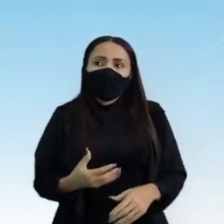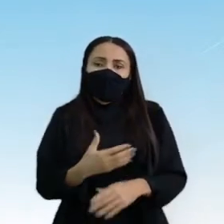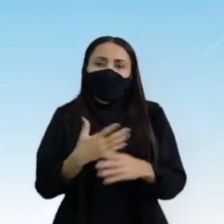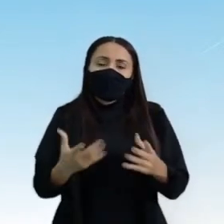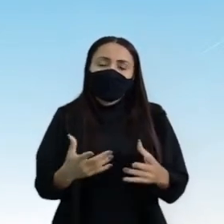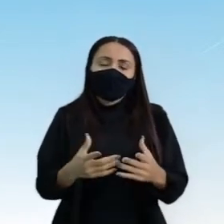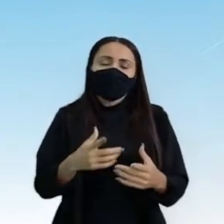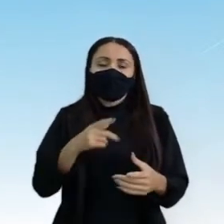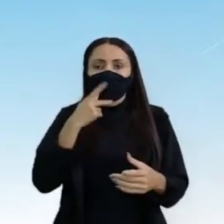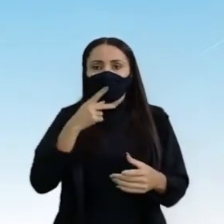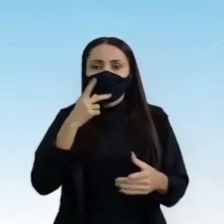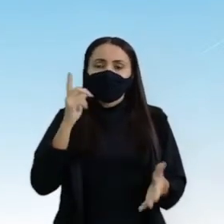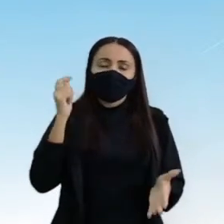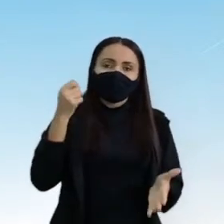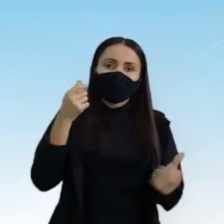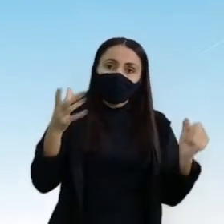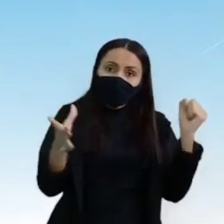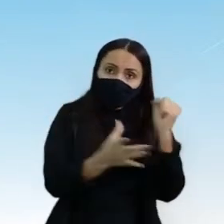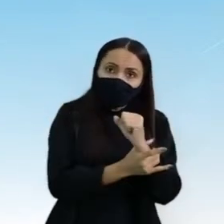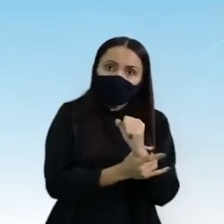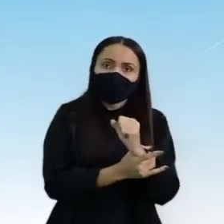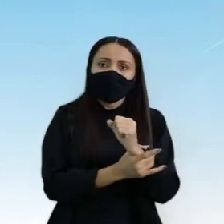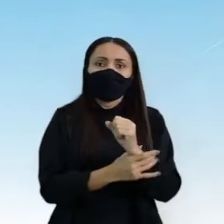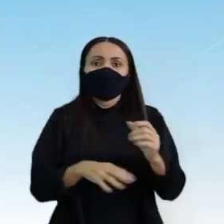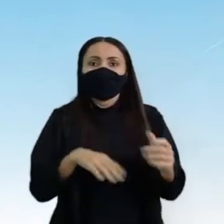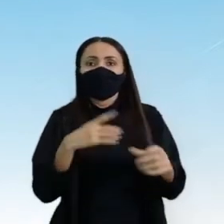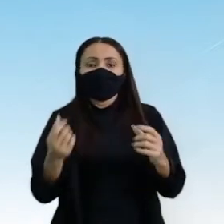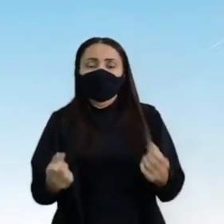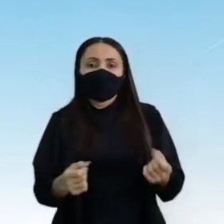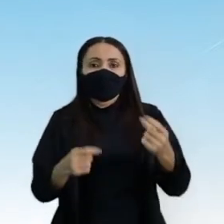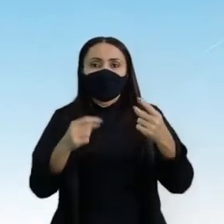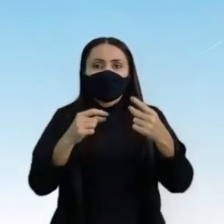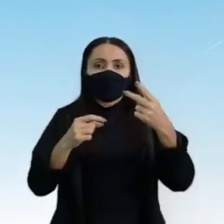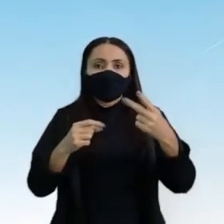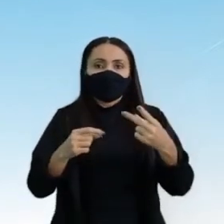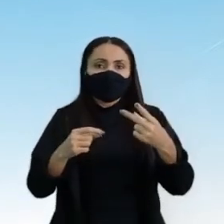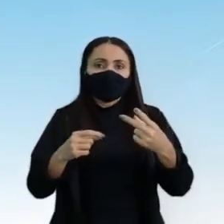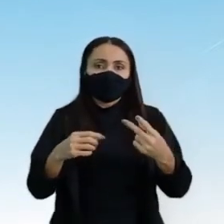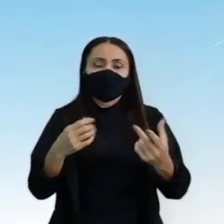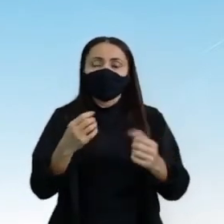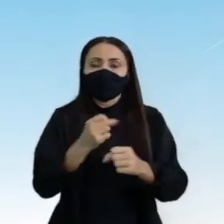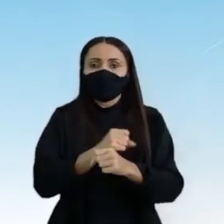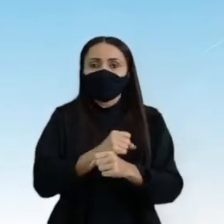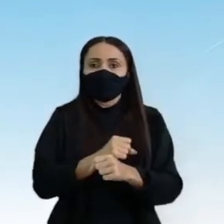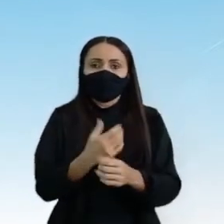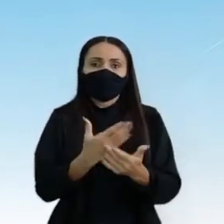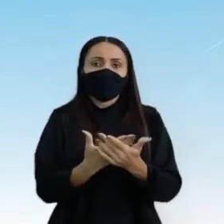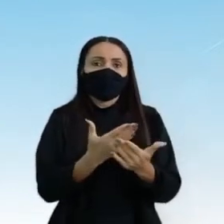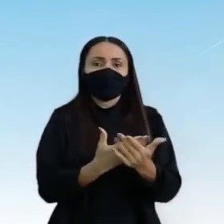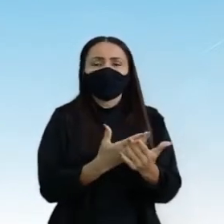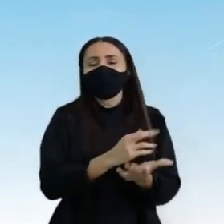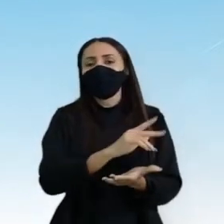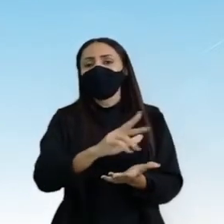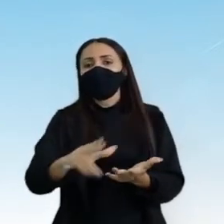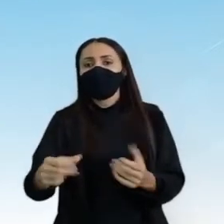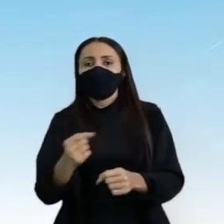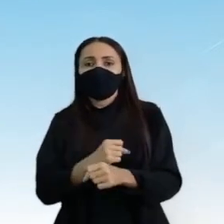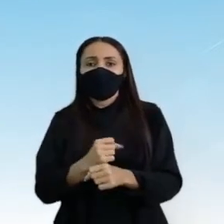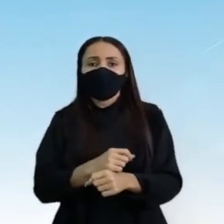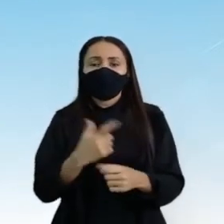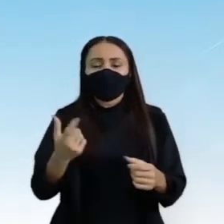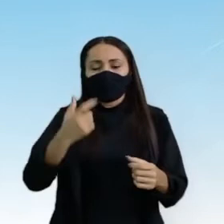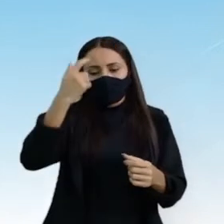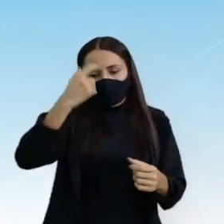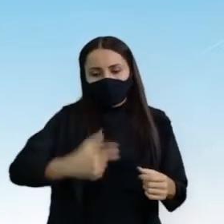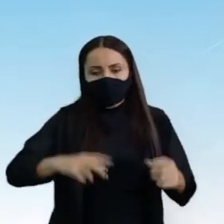muita segurança, porque não é apenas 1 ano, 2 de estudo, são vários anos estudando que esse